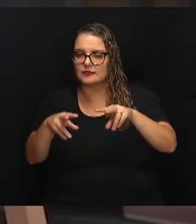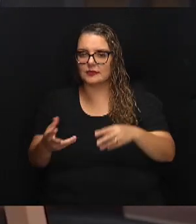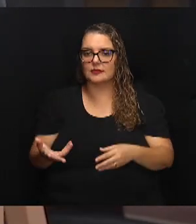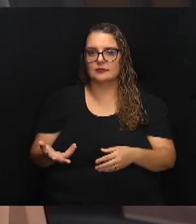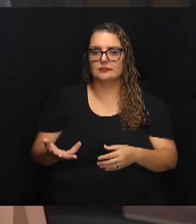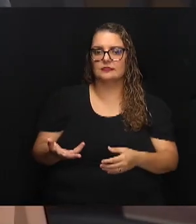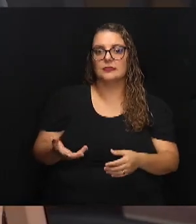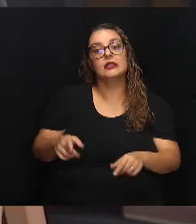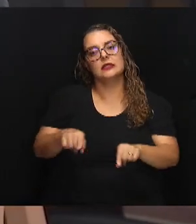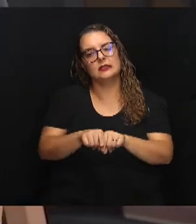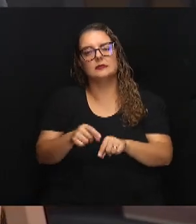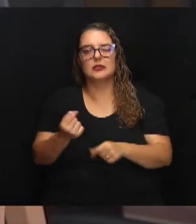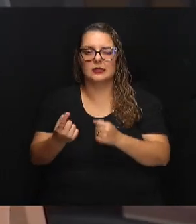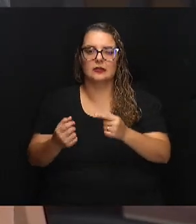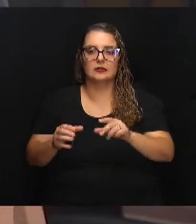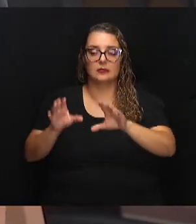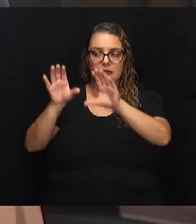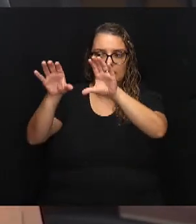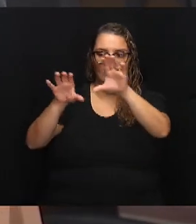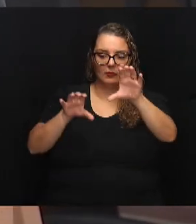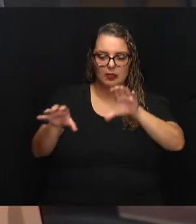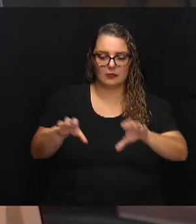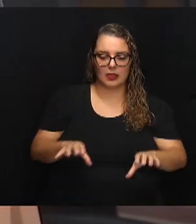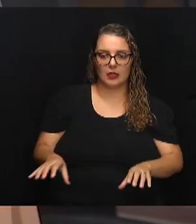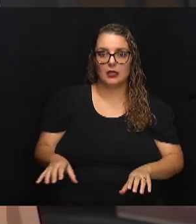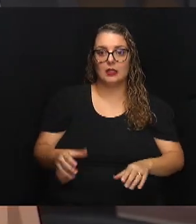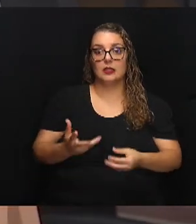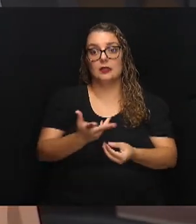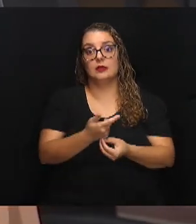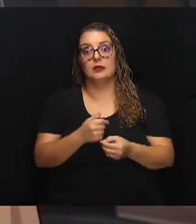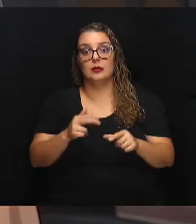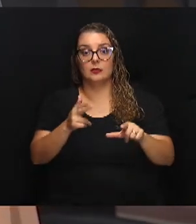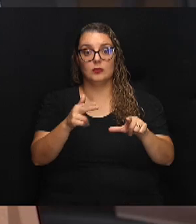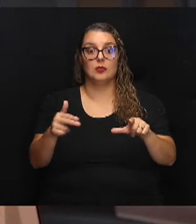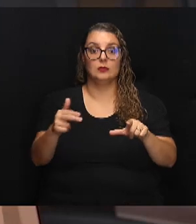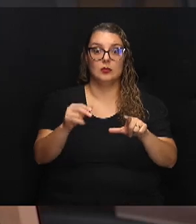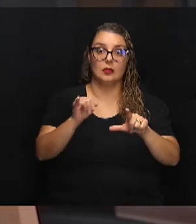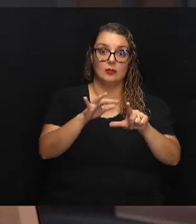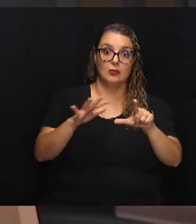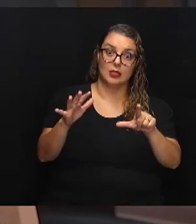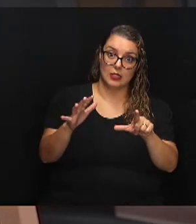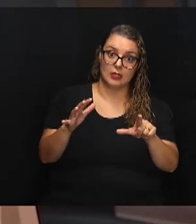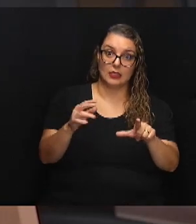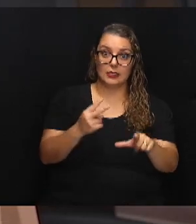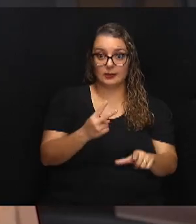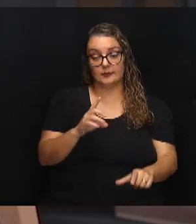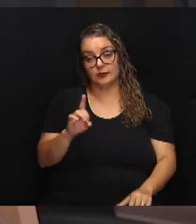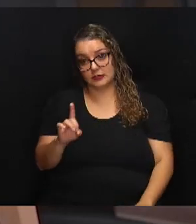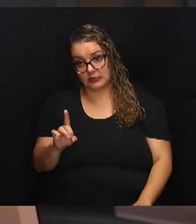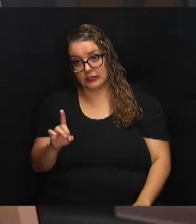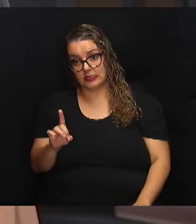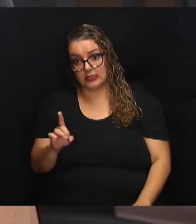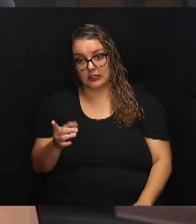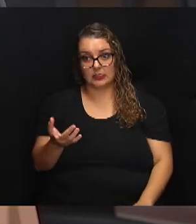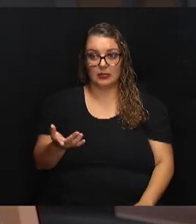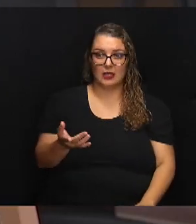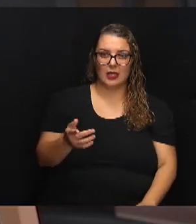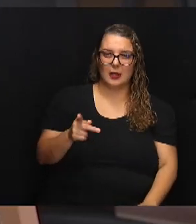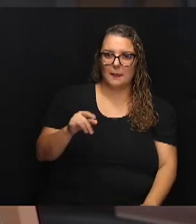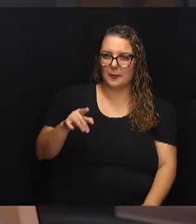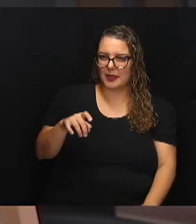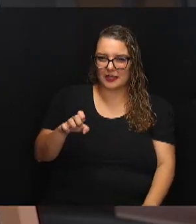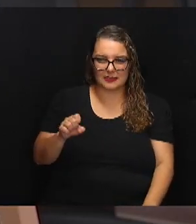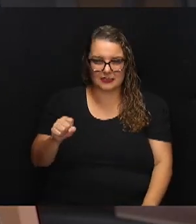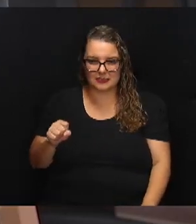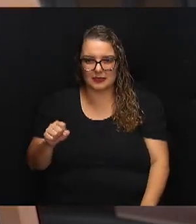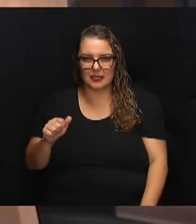dividido em algumas categorias. Porque tem um artista que desenha imagens que a gente chama 2D, que são jogos tipo pixel art, jogos parecidos